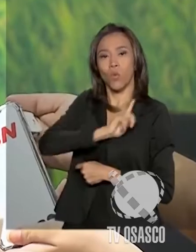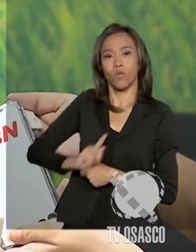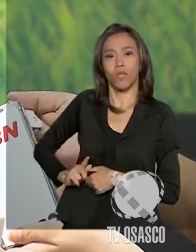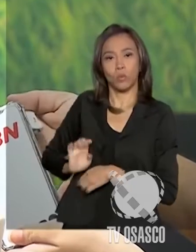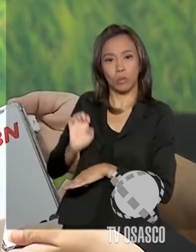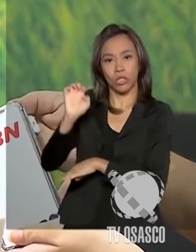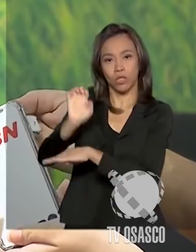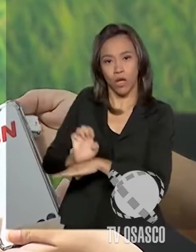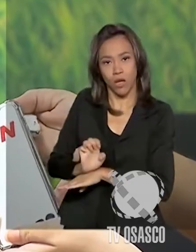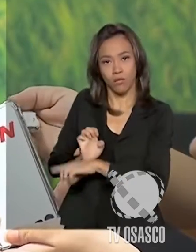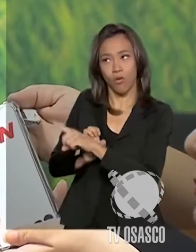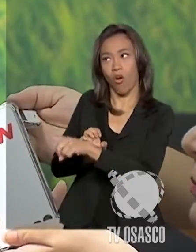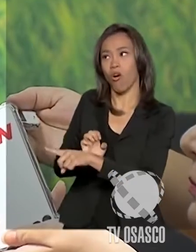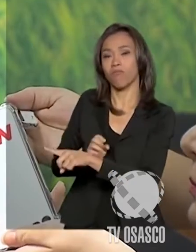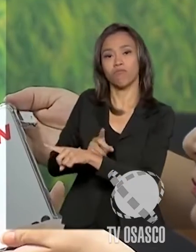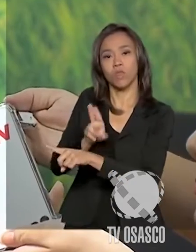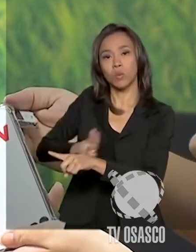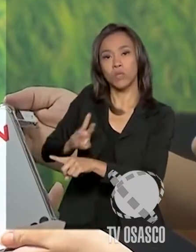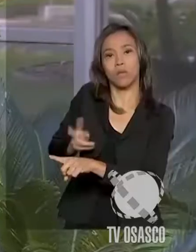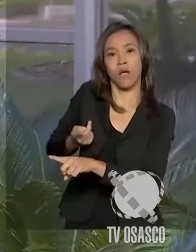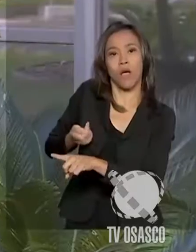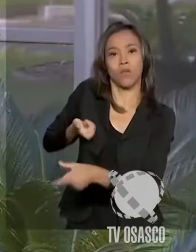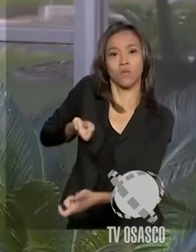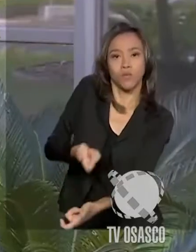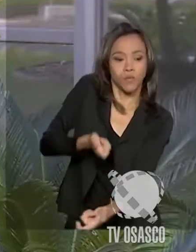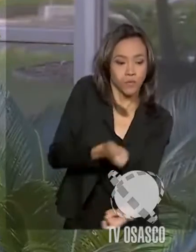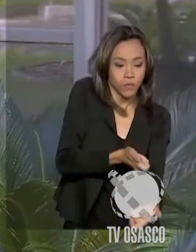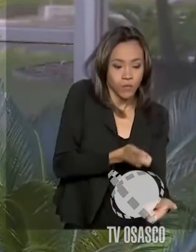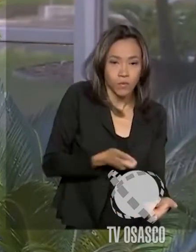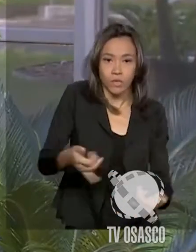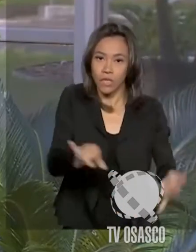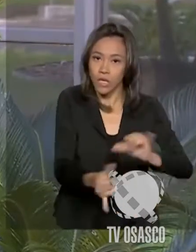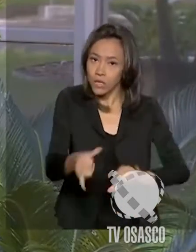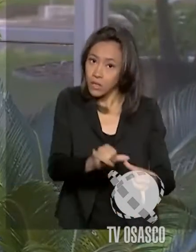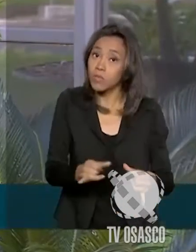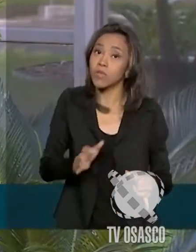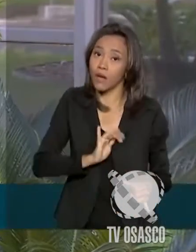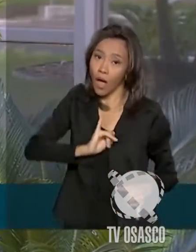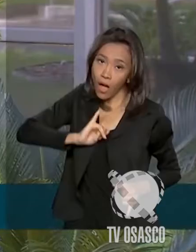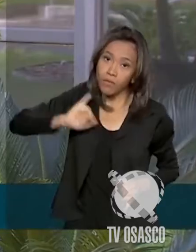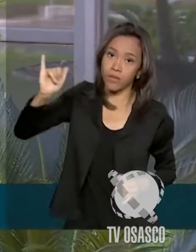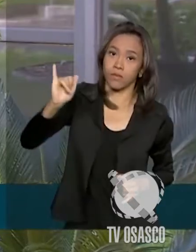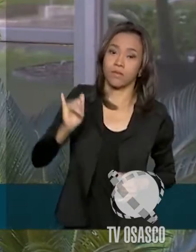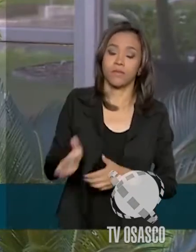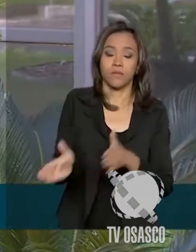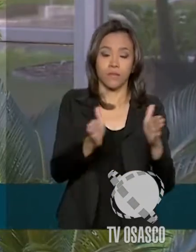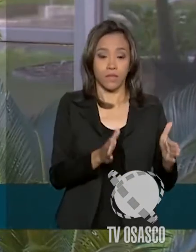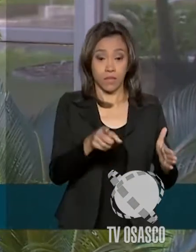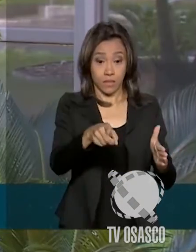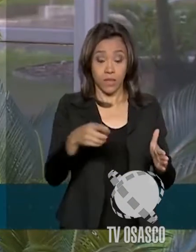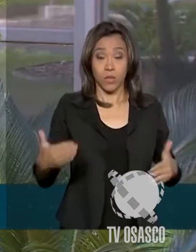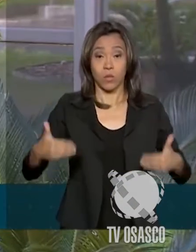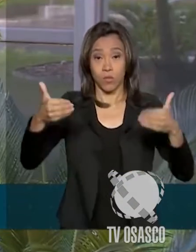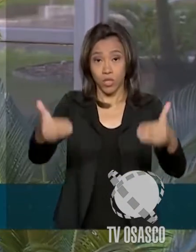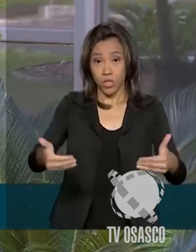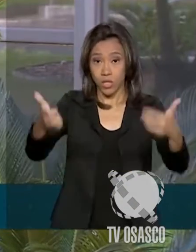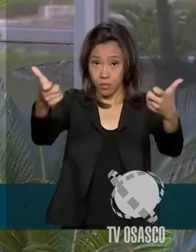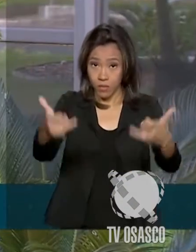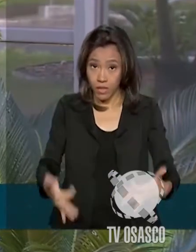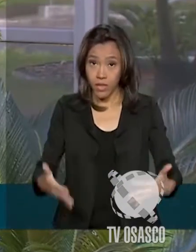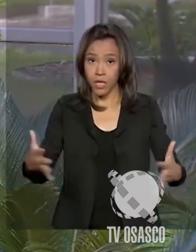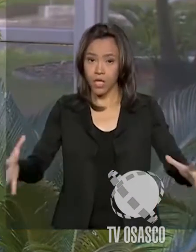violação, constatado o mau uso do agrotóxico, eles são autuados. Segundo o Ministério da Agricultura, Pecuária e Abastecimento, do total de produtos